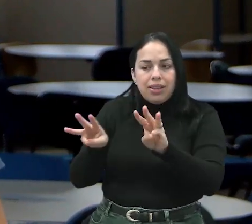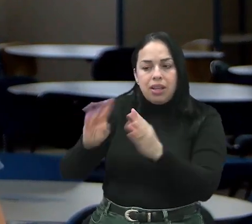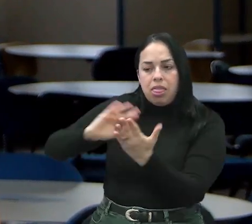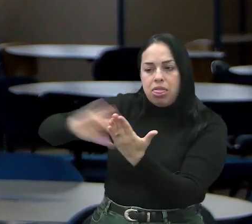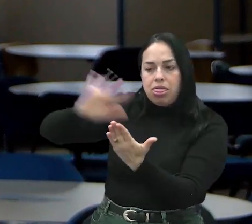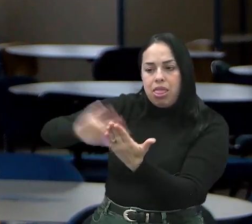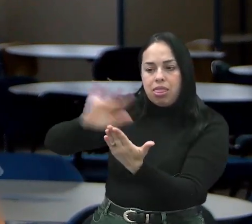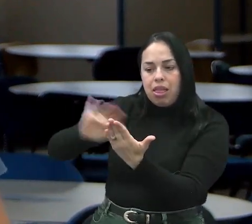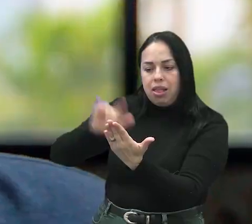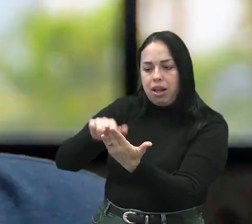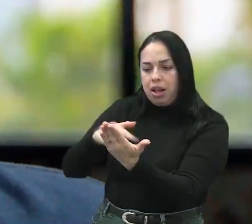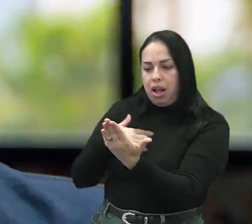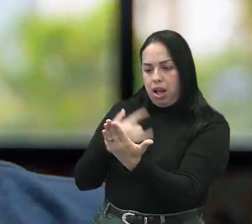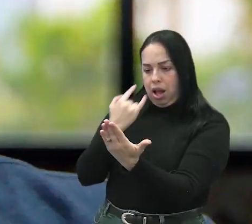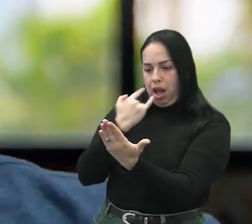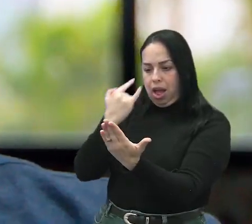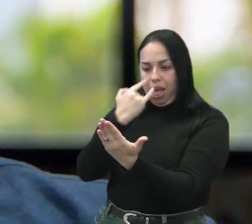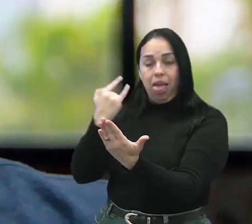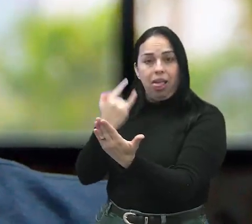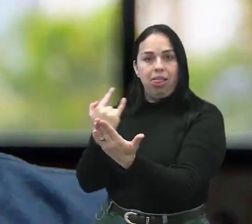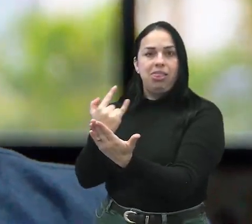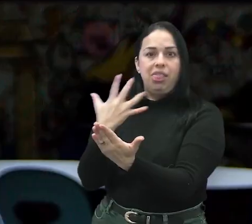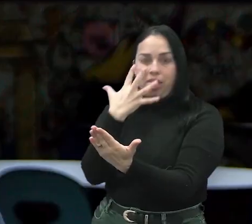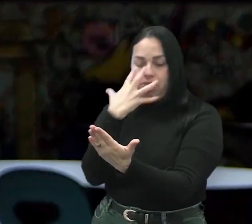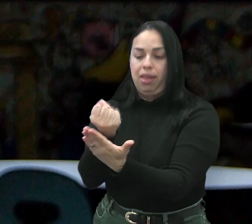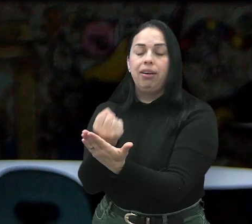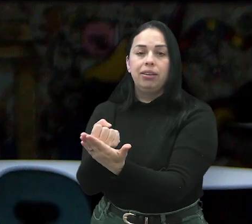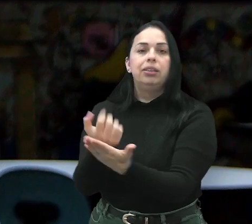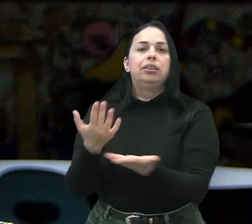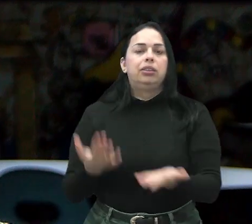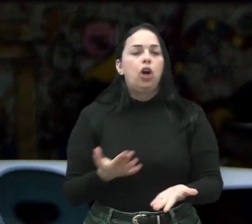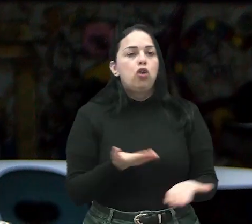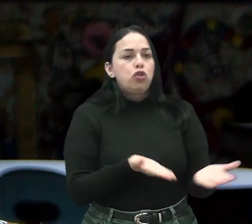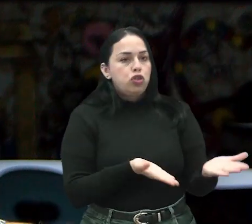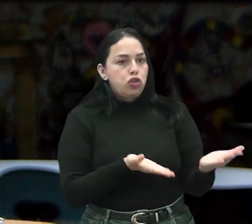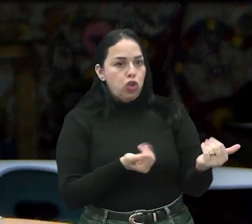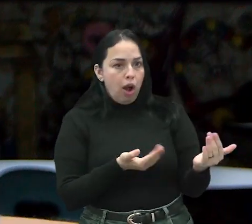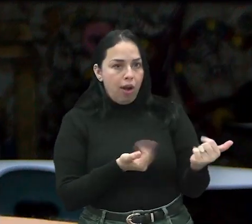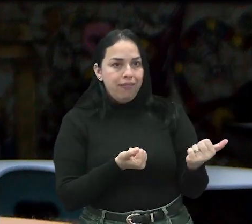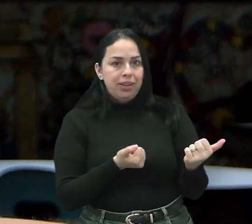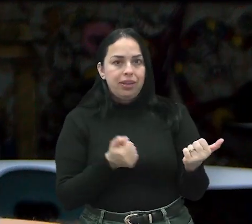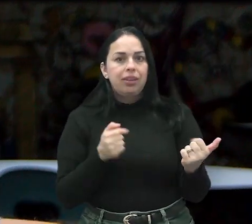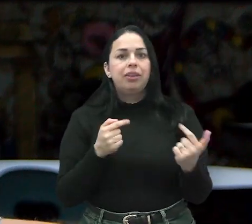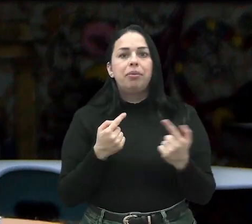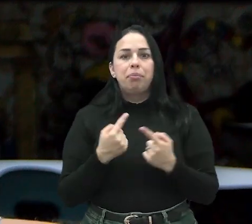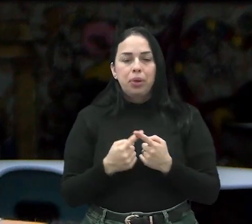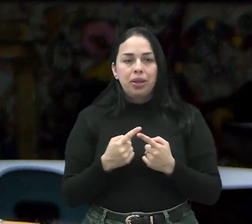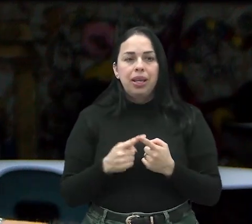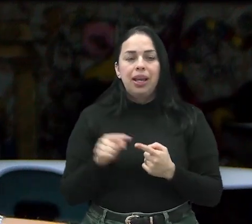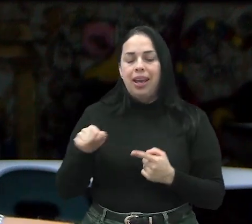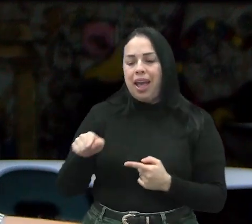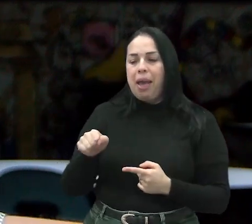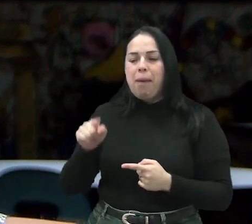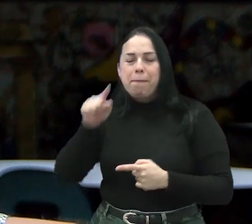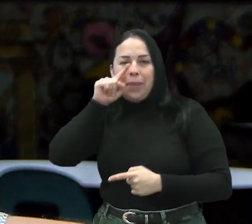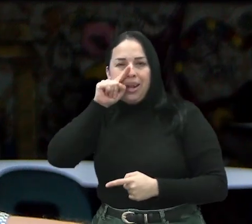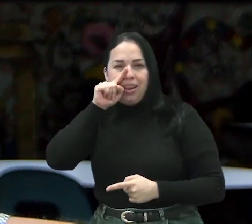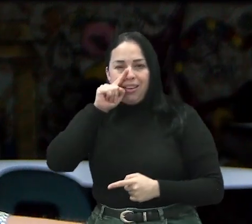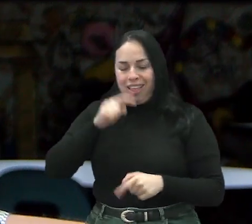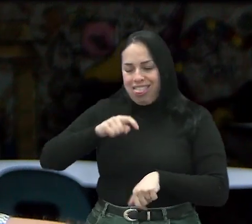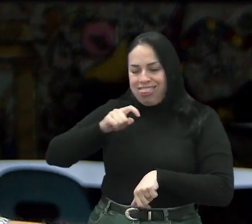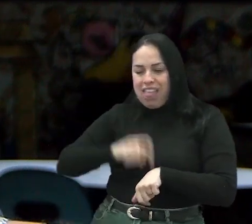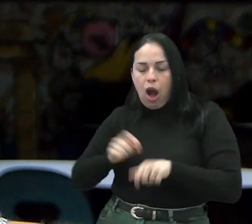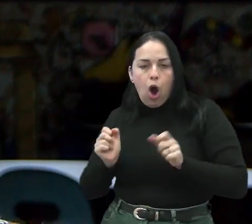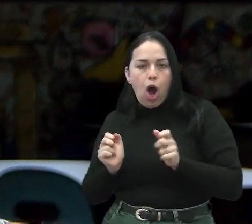desses jogos de azar estimulam o vício. O jovem, ele tem mais chance de ter essas características que eu falei que são de